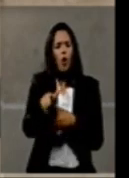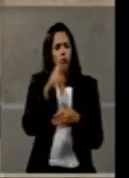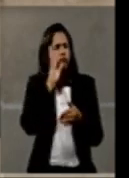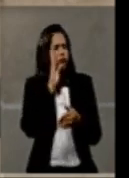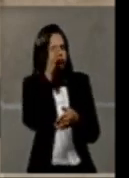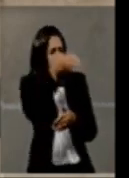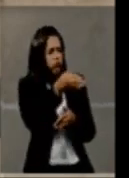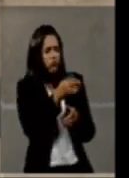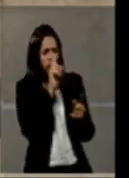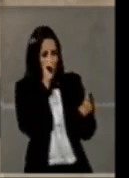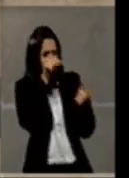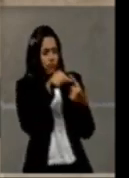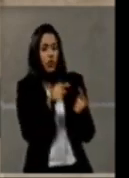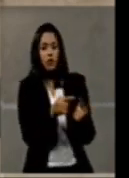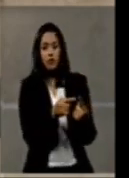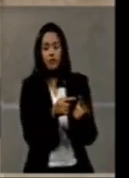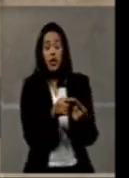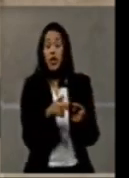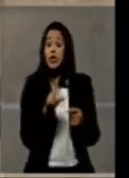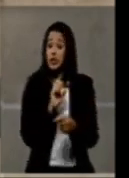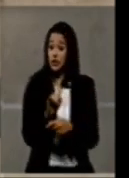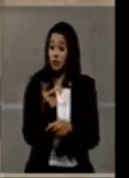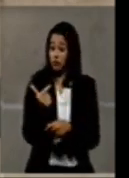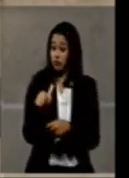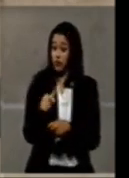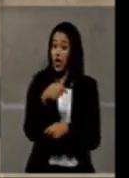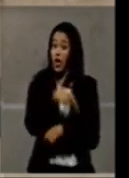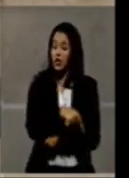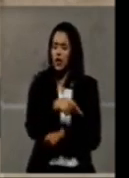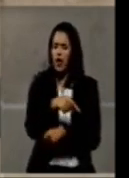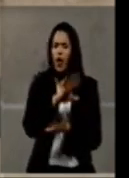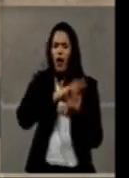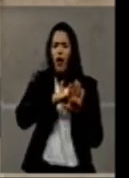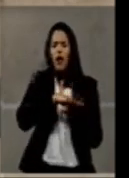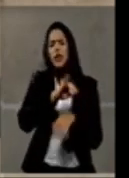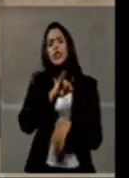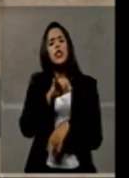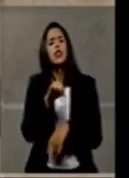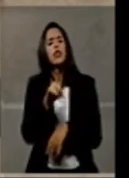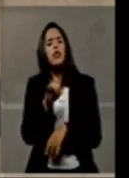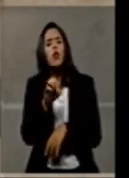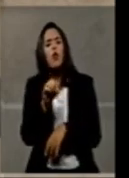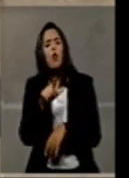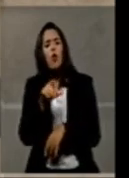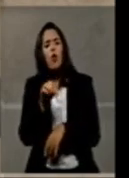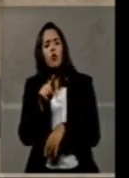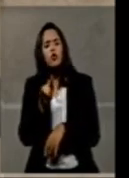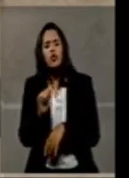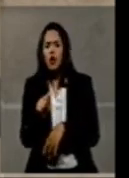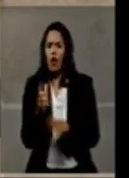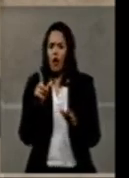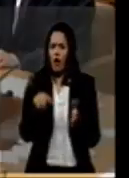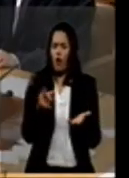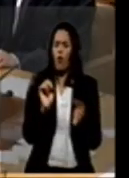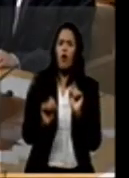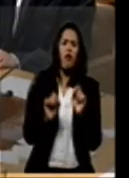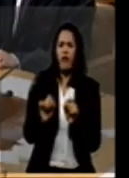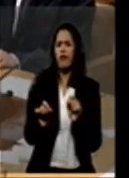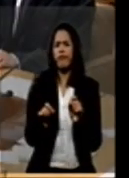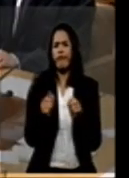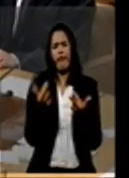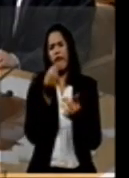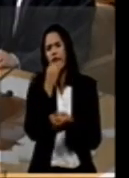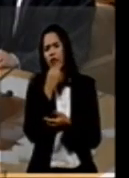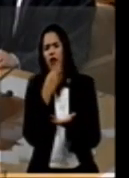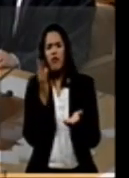aspas sem tais premissas as ideologias não passam de fachadas e convergem para as